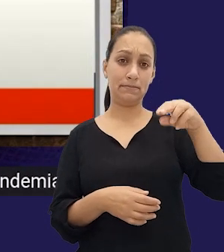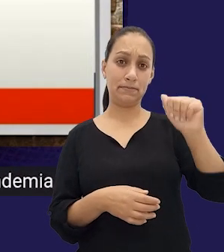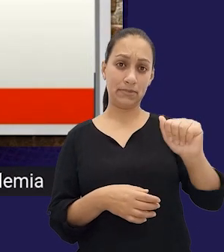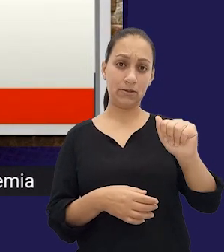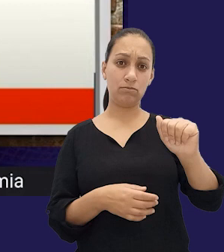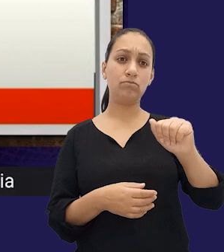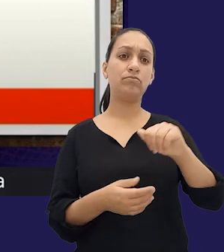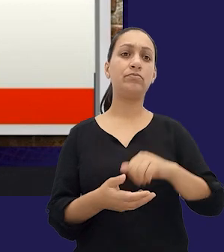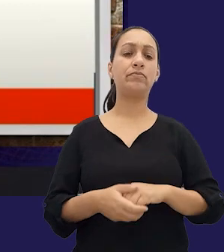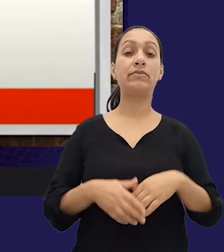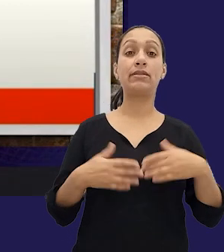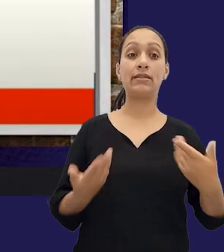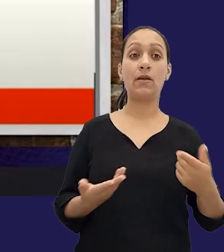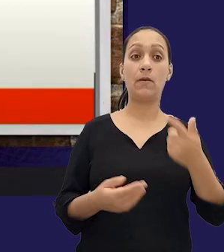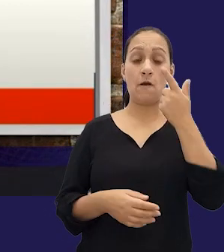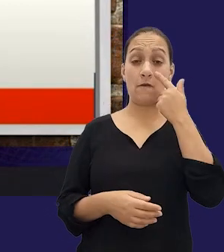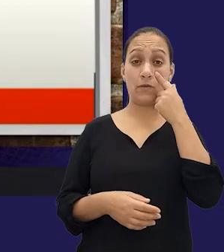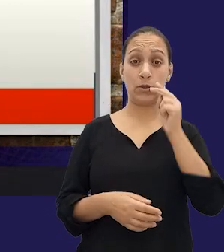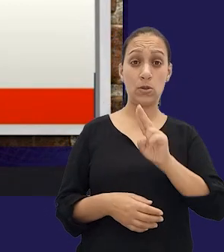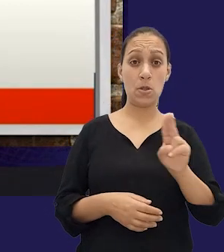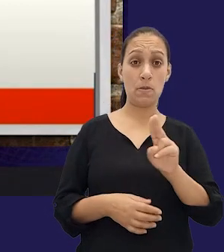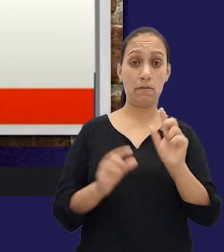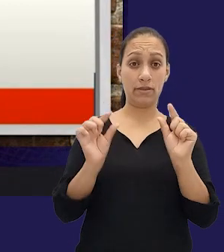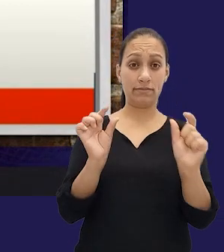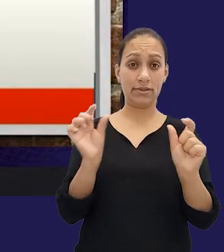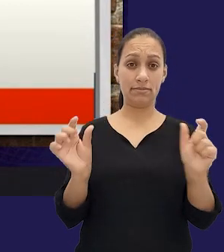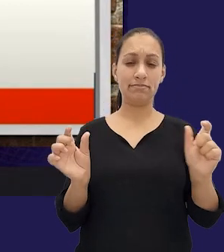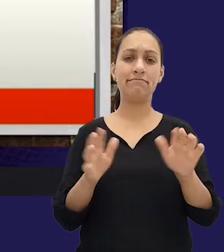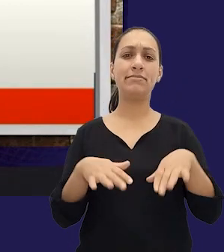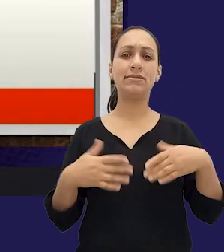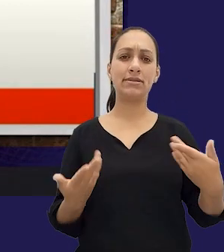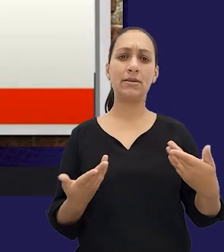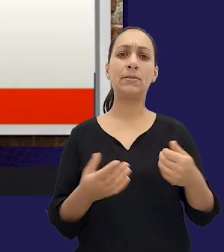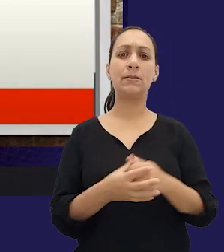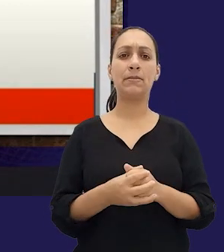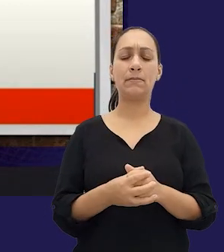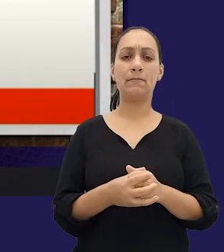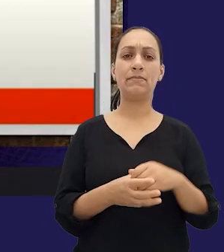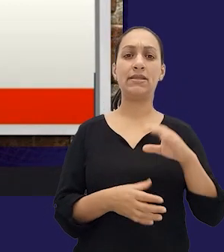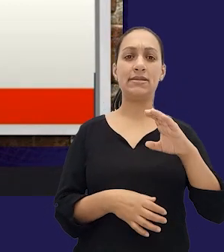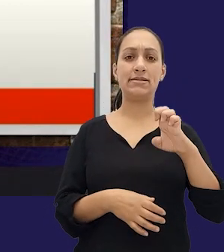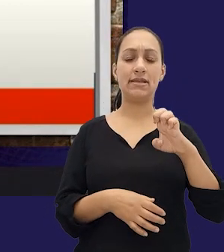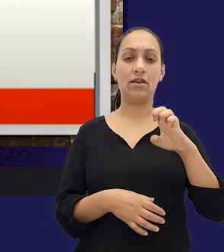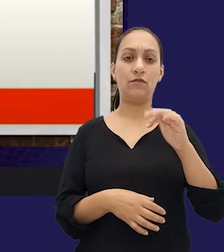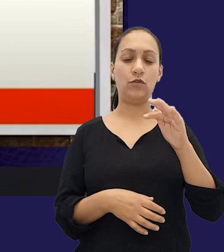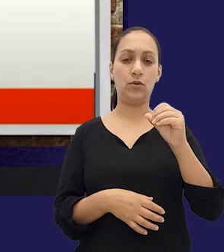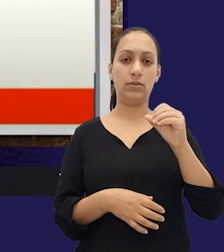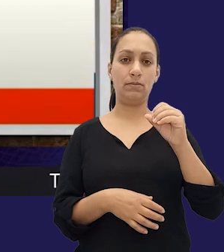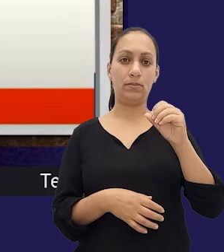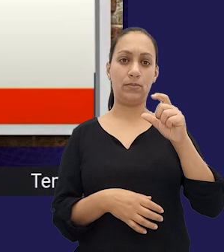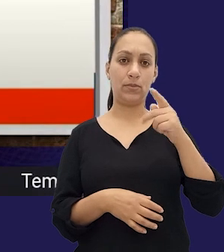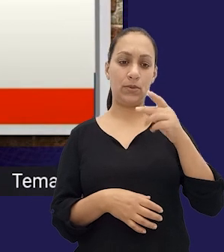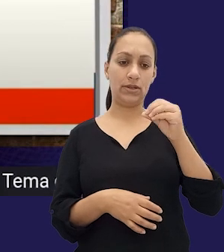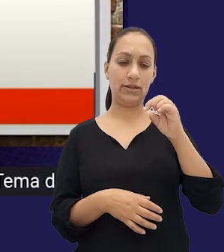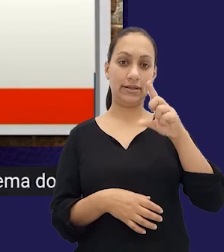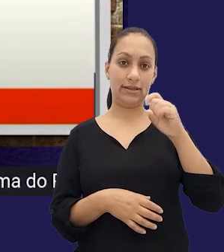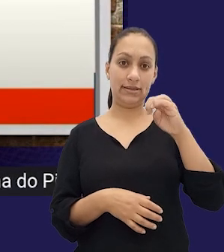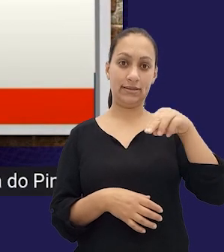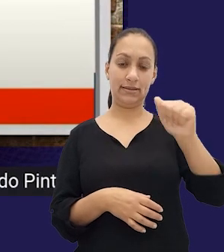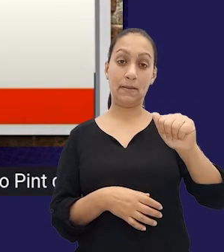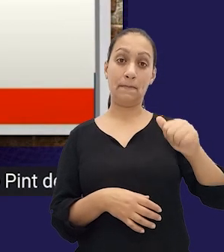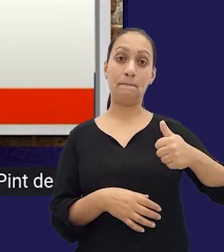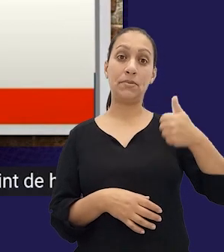espectro estendido, que vão poder hidrolisar, então, monobactâmicos, cefalosporinas de terceira e quarta, de primeira e